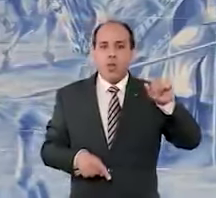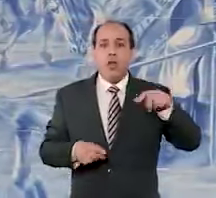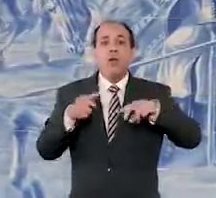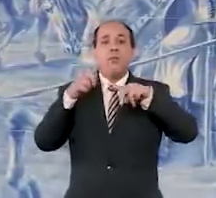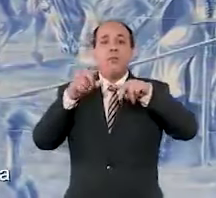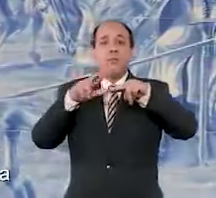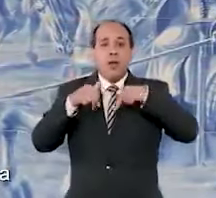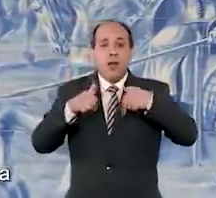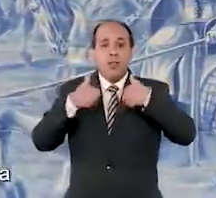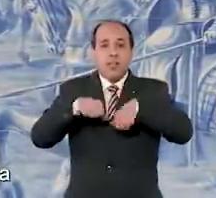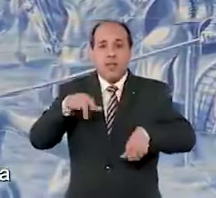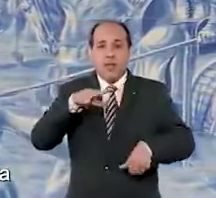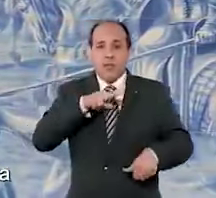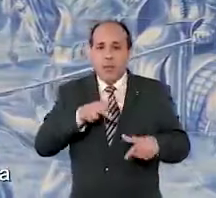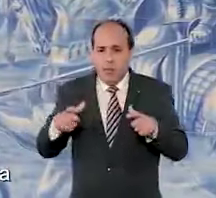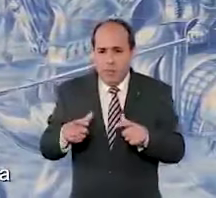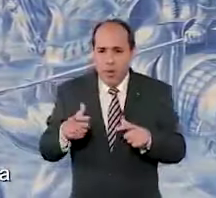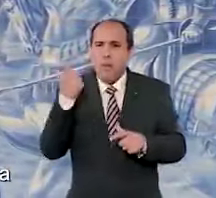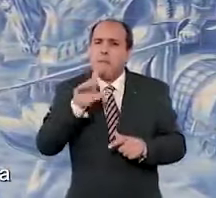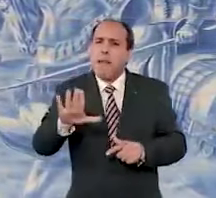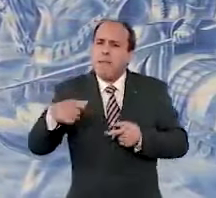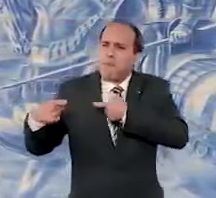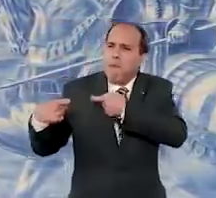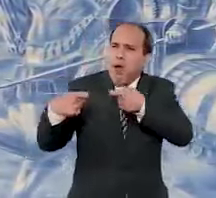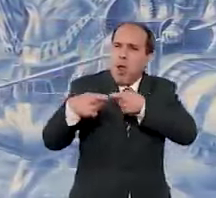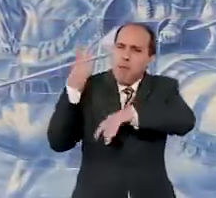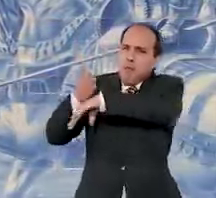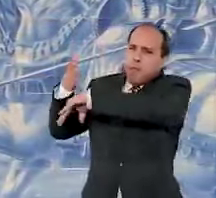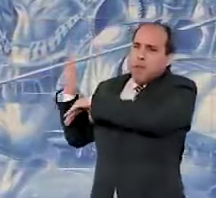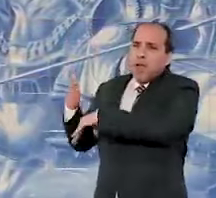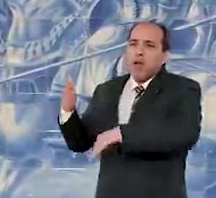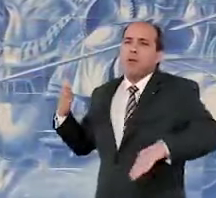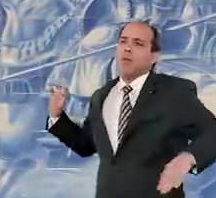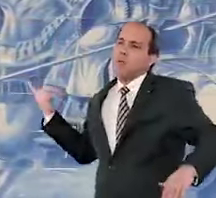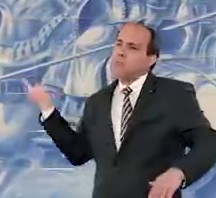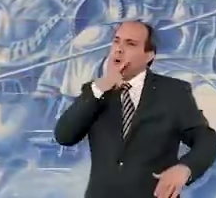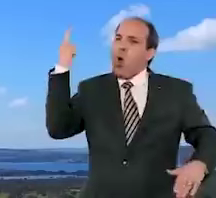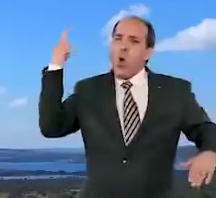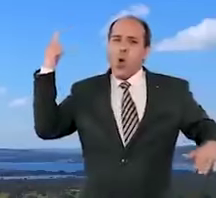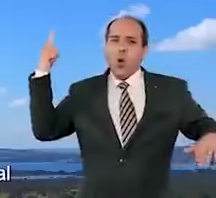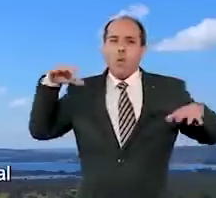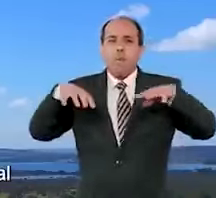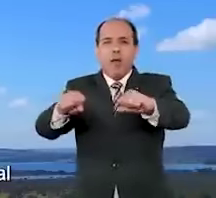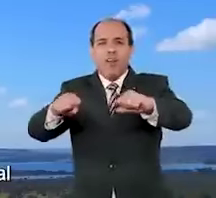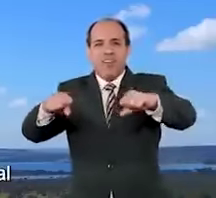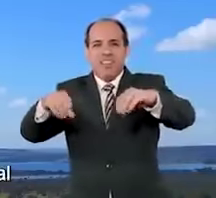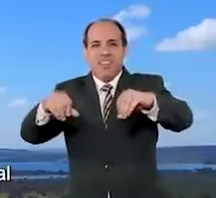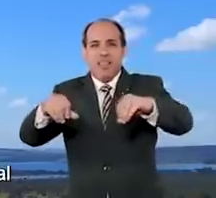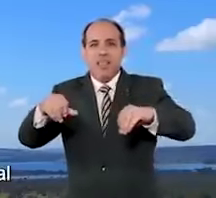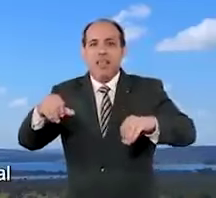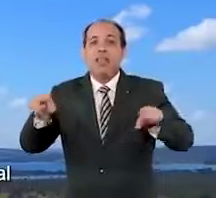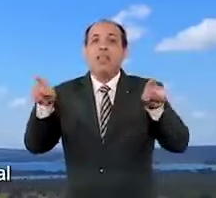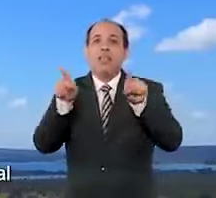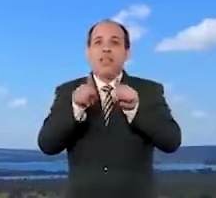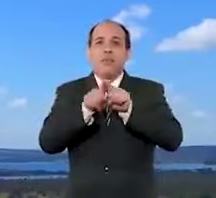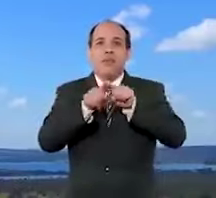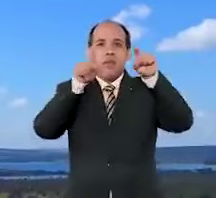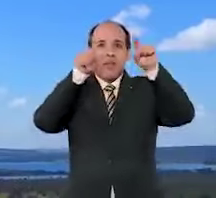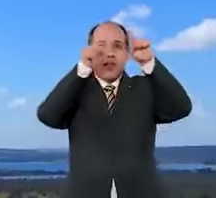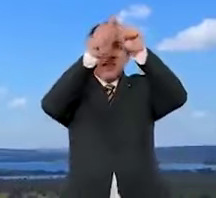menor número, assegurou a sua independência e venceu Castela. O amarelo da bandeira